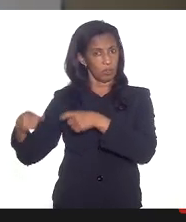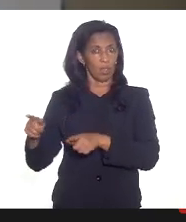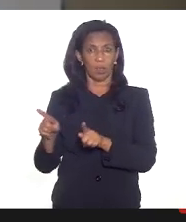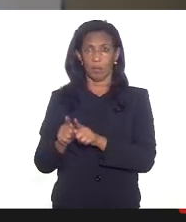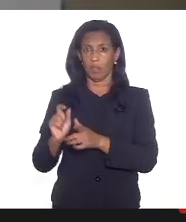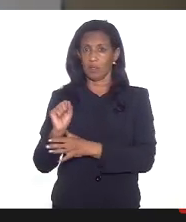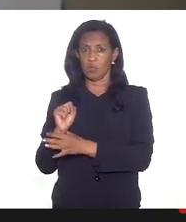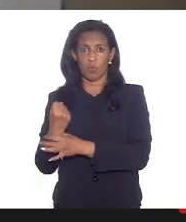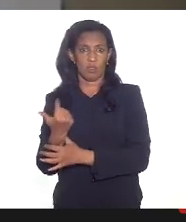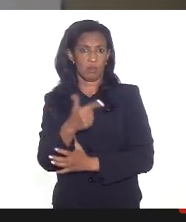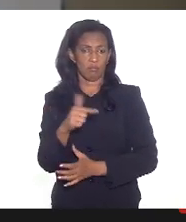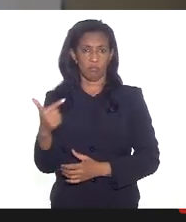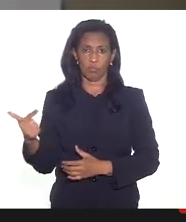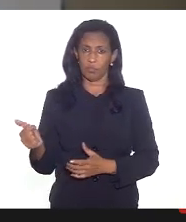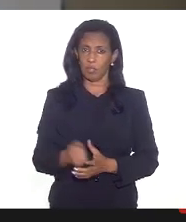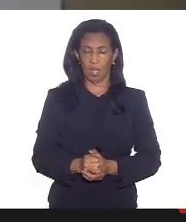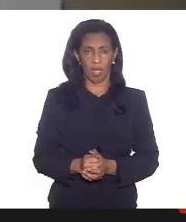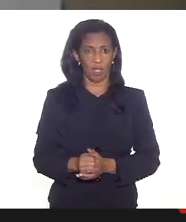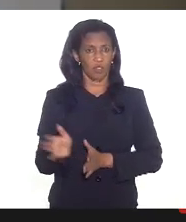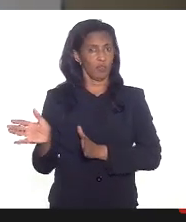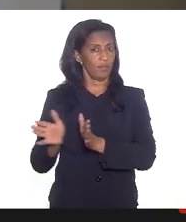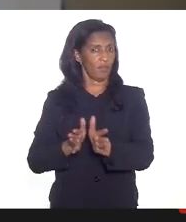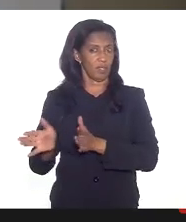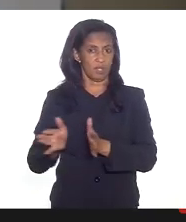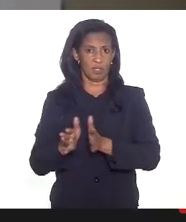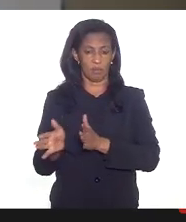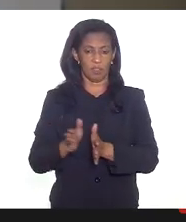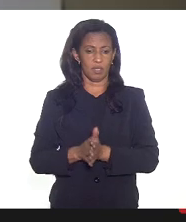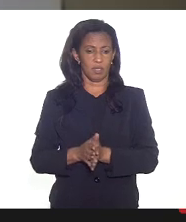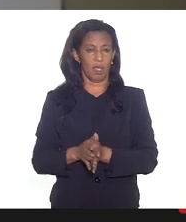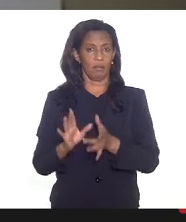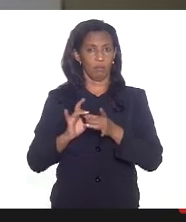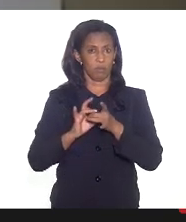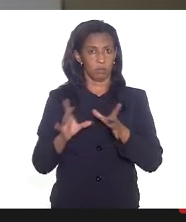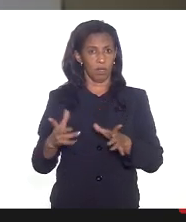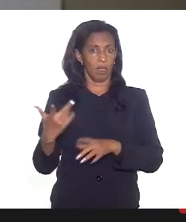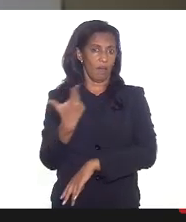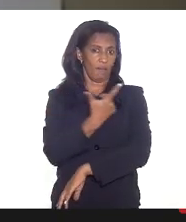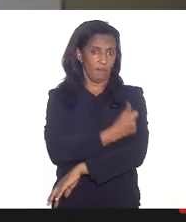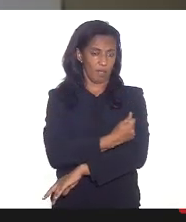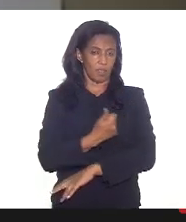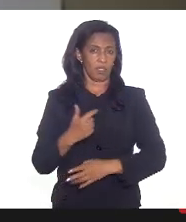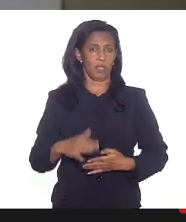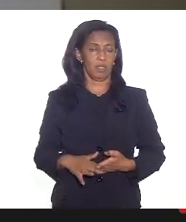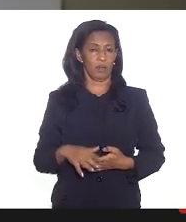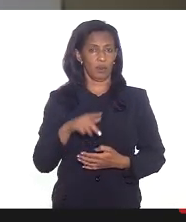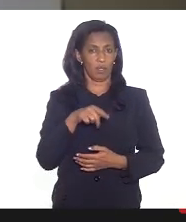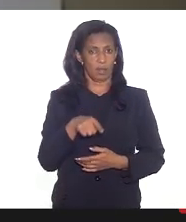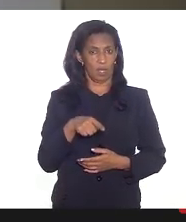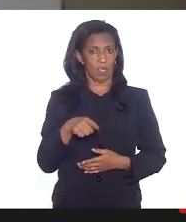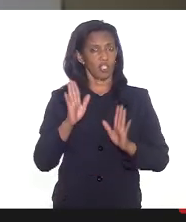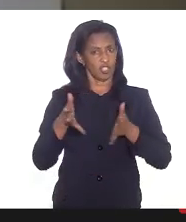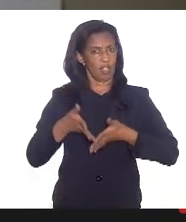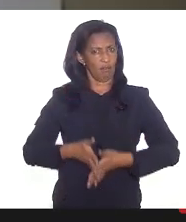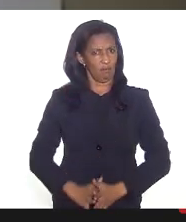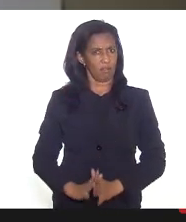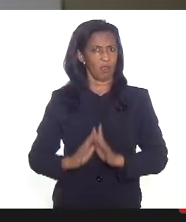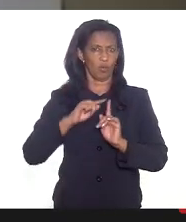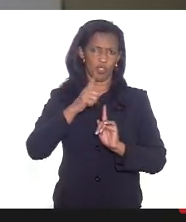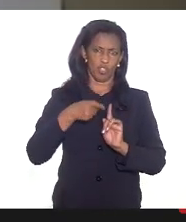ficam inseguros dia é flexibilizar e isso e permitirem a vacinação da puérpera né da